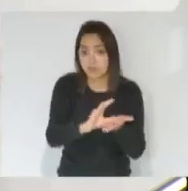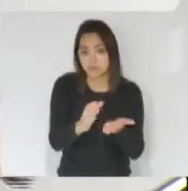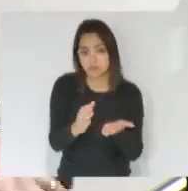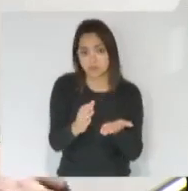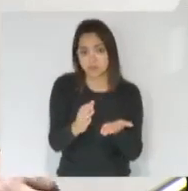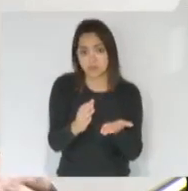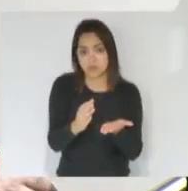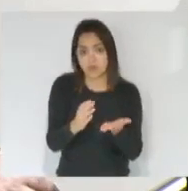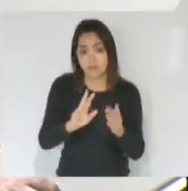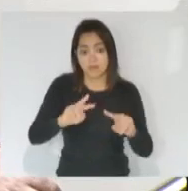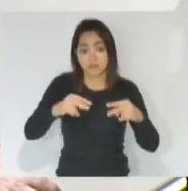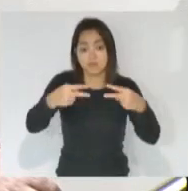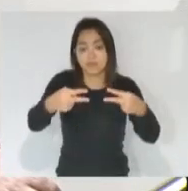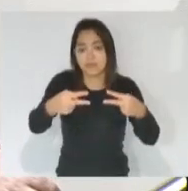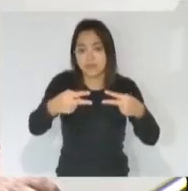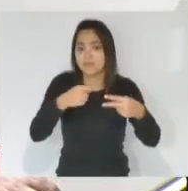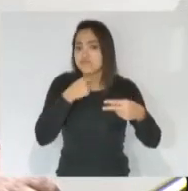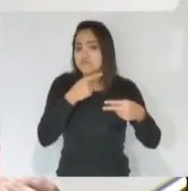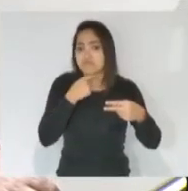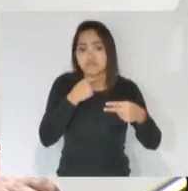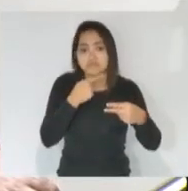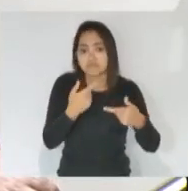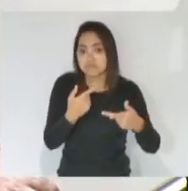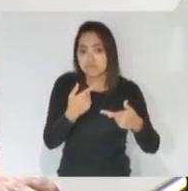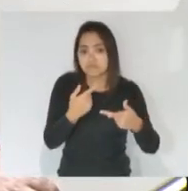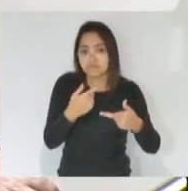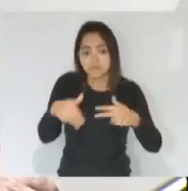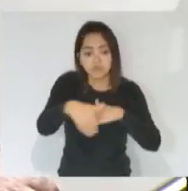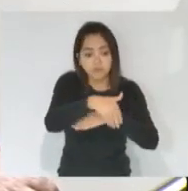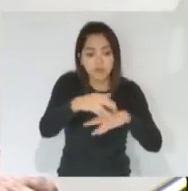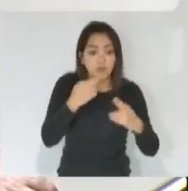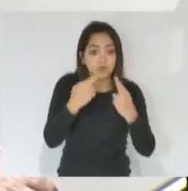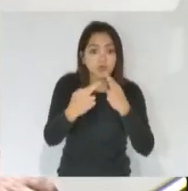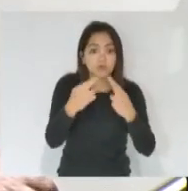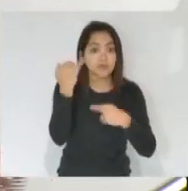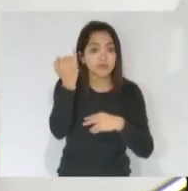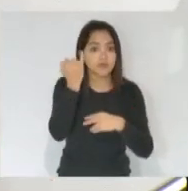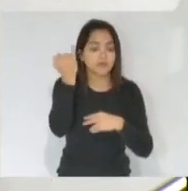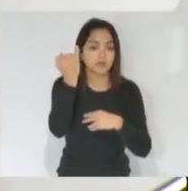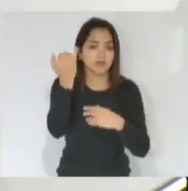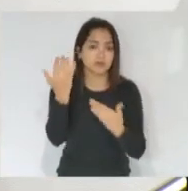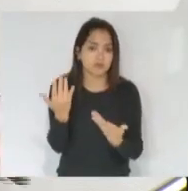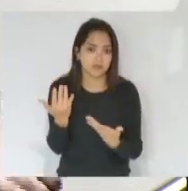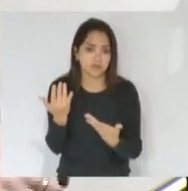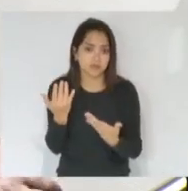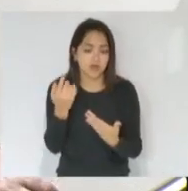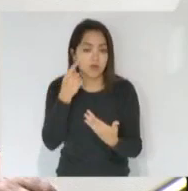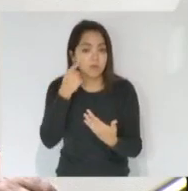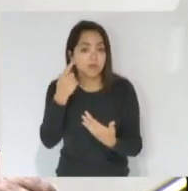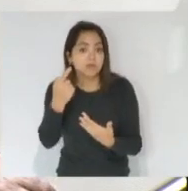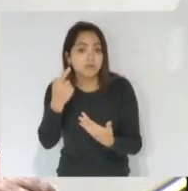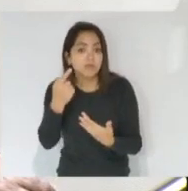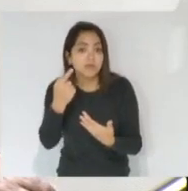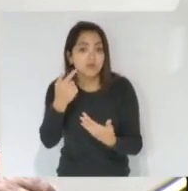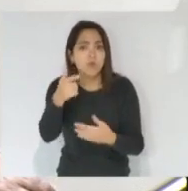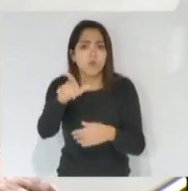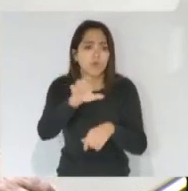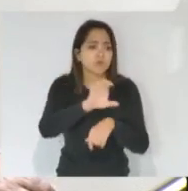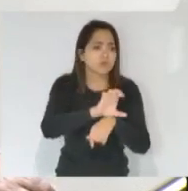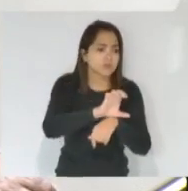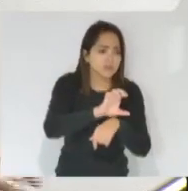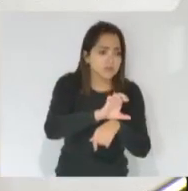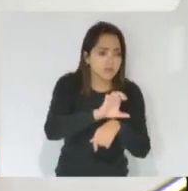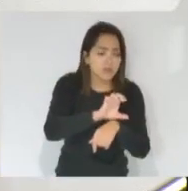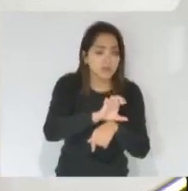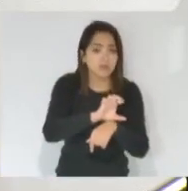fazer a duplicação de uma rodovia tão importante e tão necessária como nós vemos em outros estados da